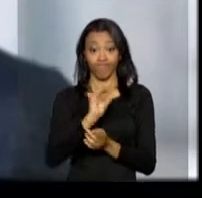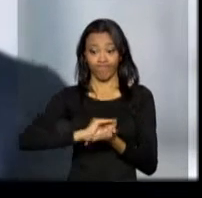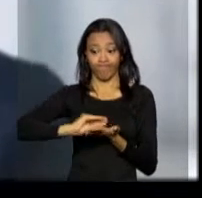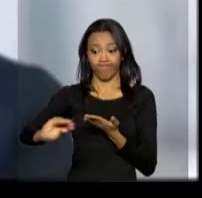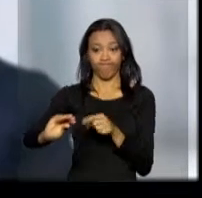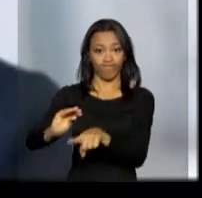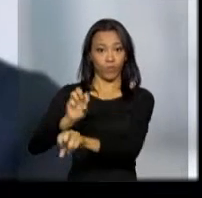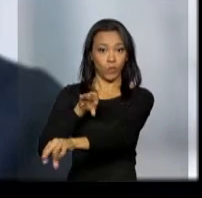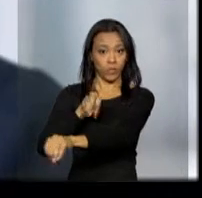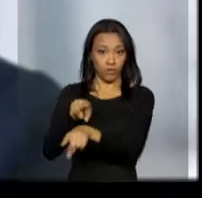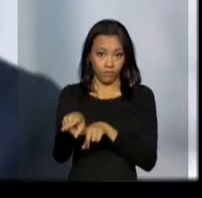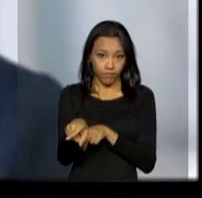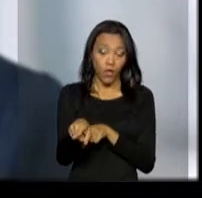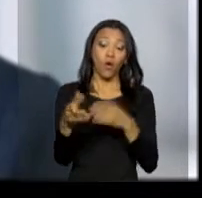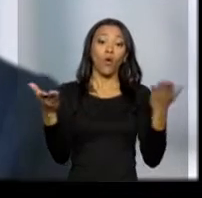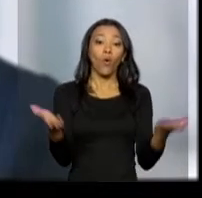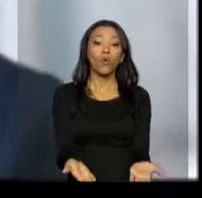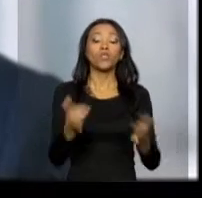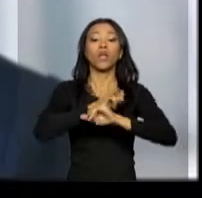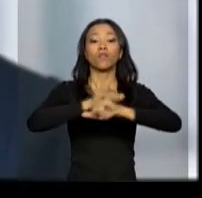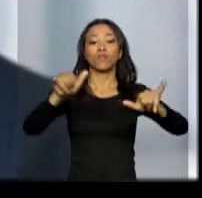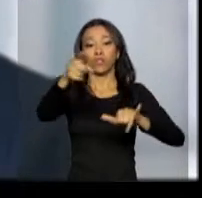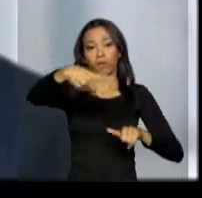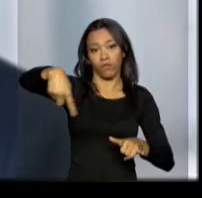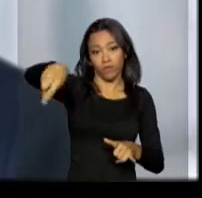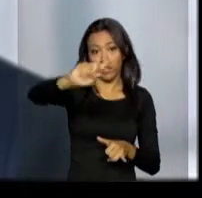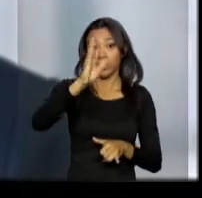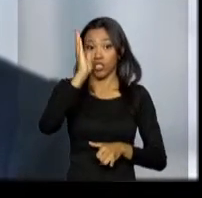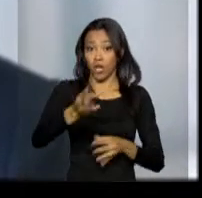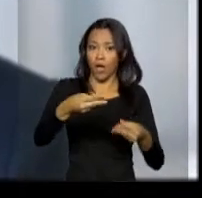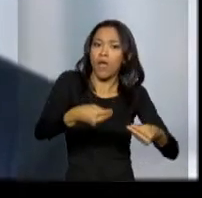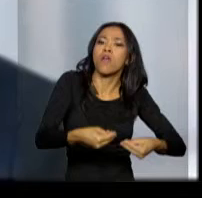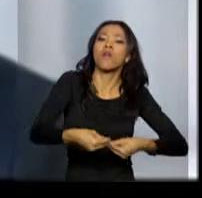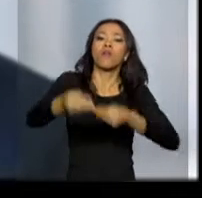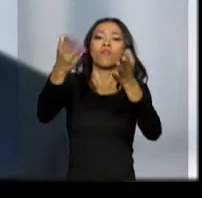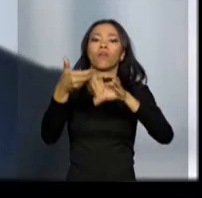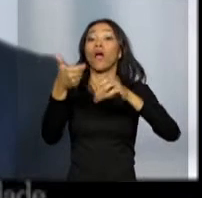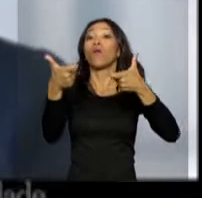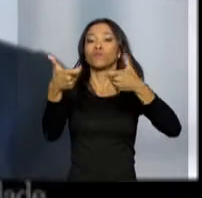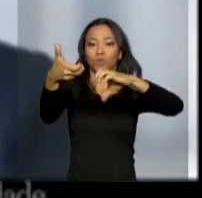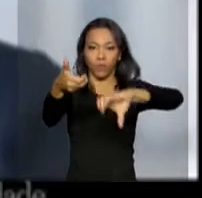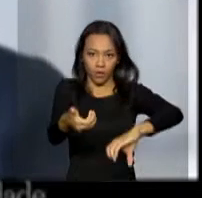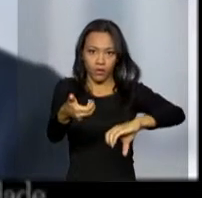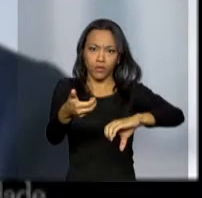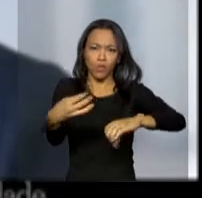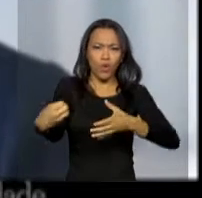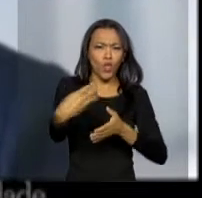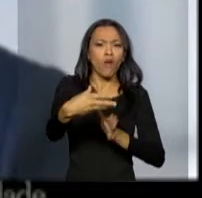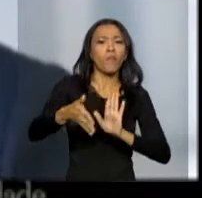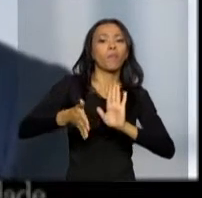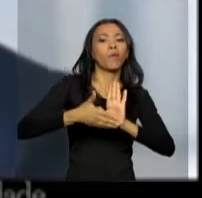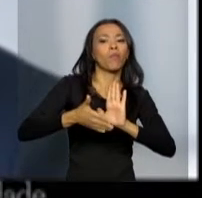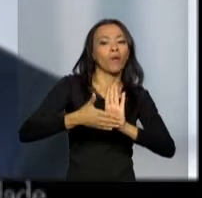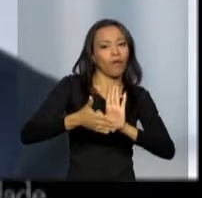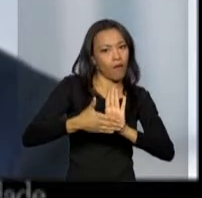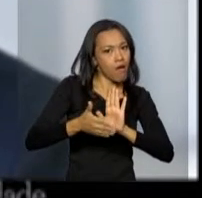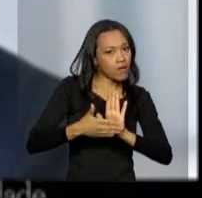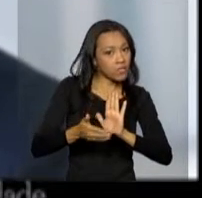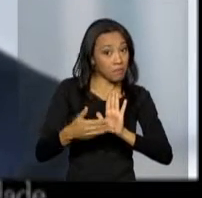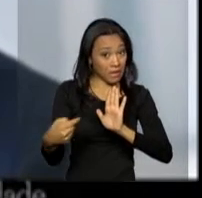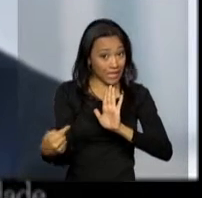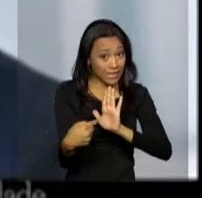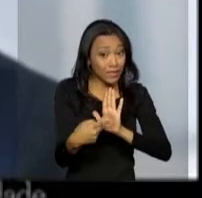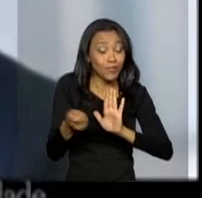educação. Anuncio hoje a vocês que enviei ao Congresso Nacional uma nova proposta para que